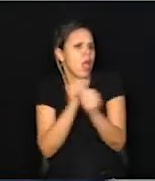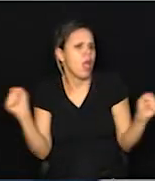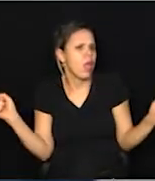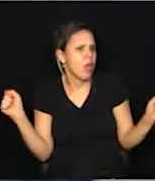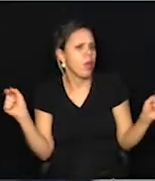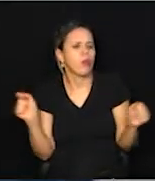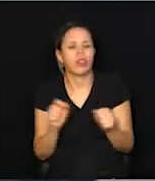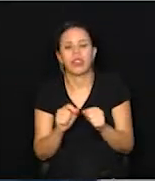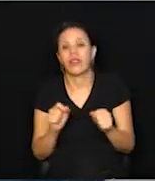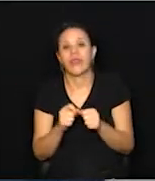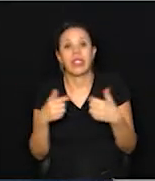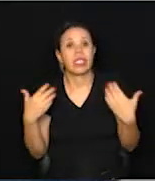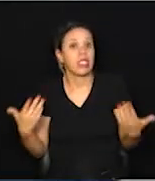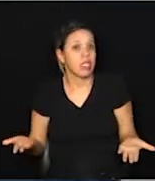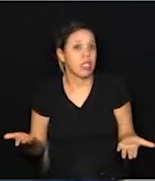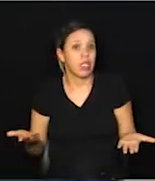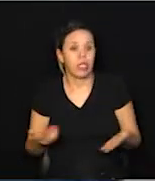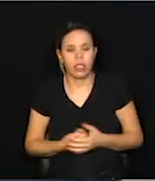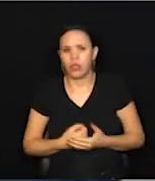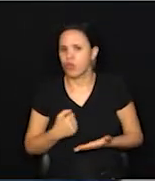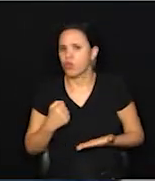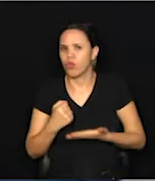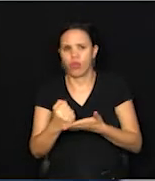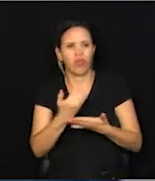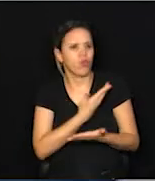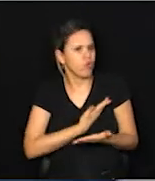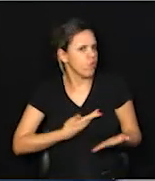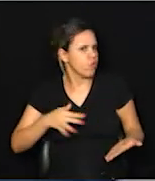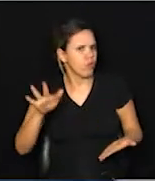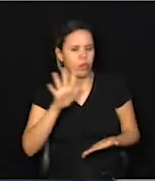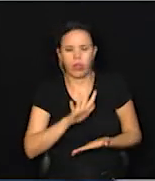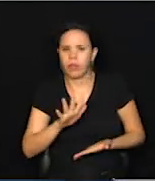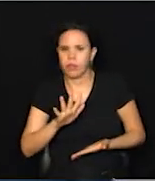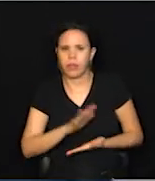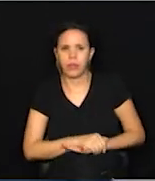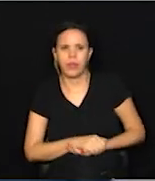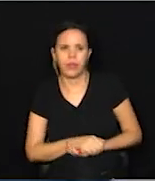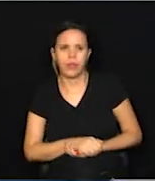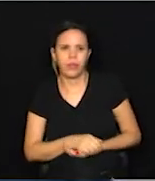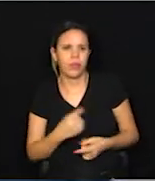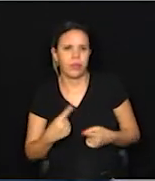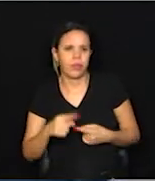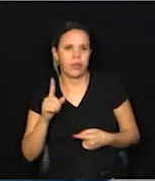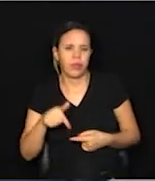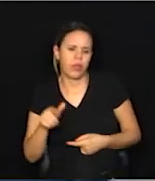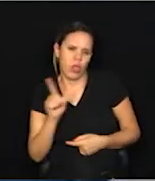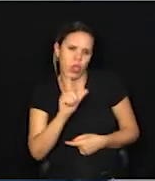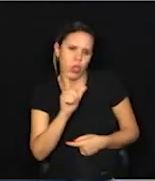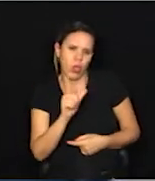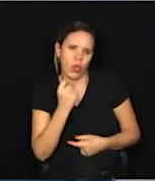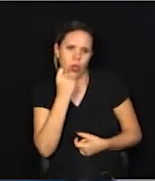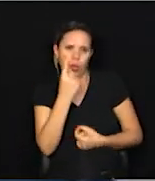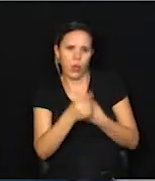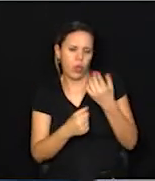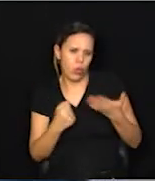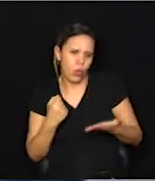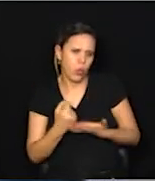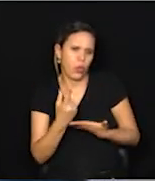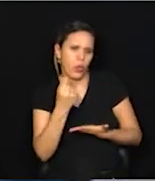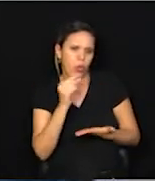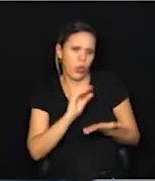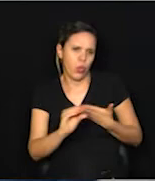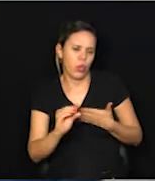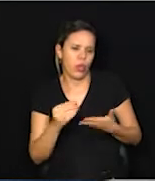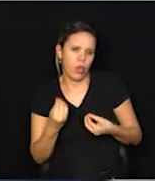fazê-la sem ajuda do governo federal. Porque é óbvio que alguma ajuda financeira tem que